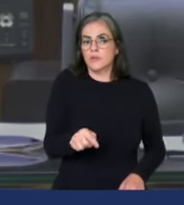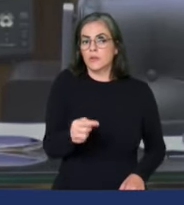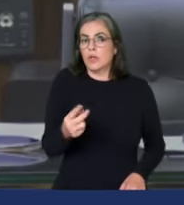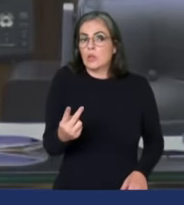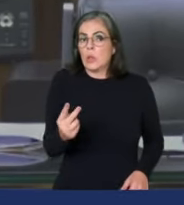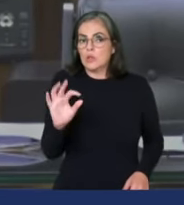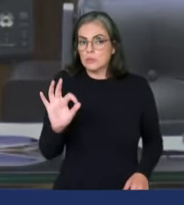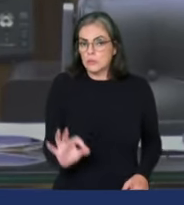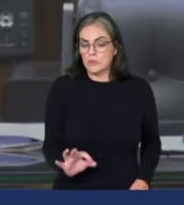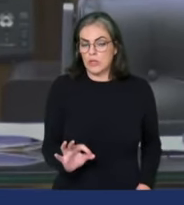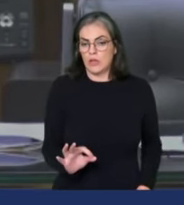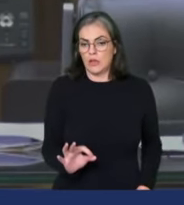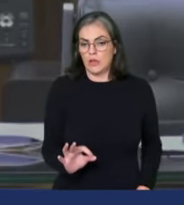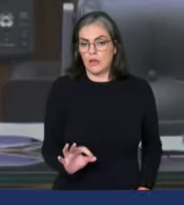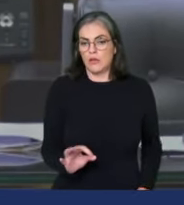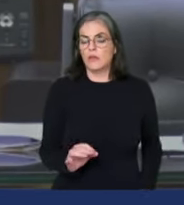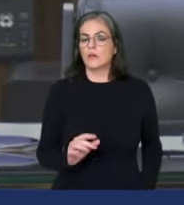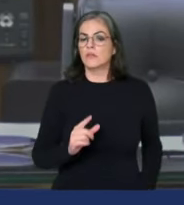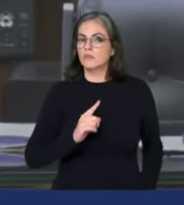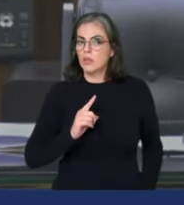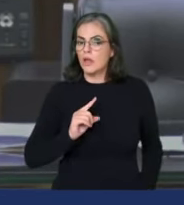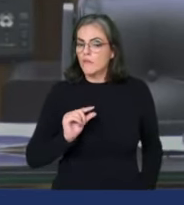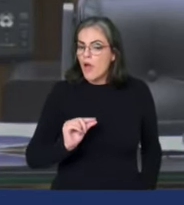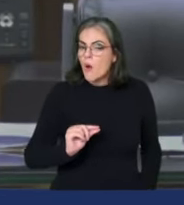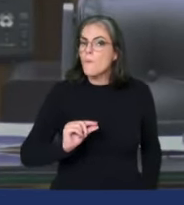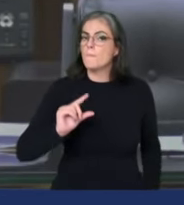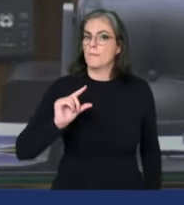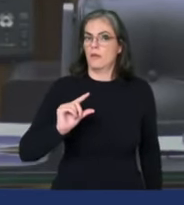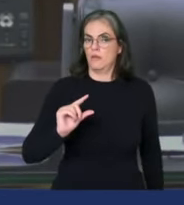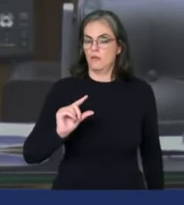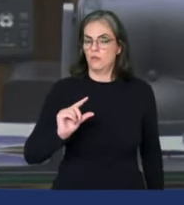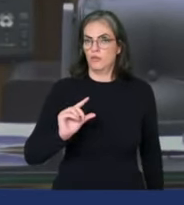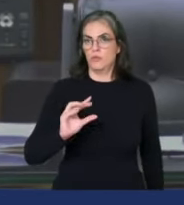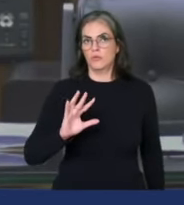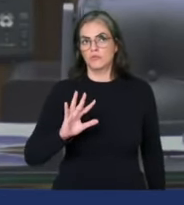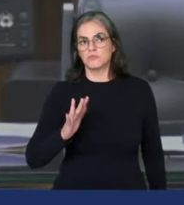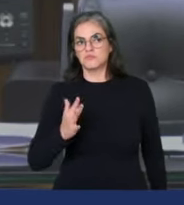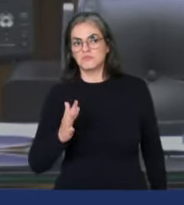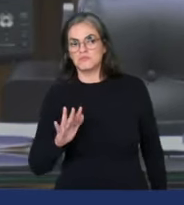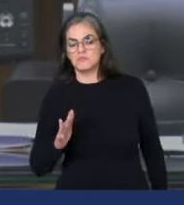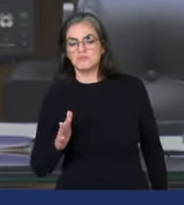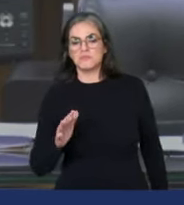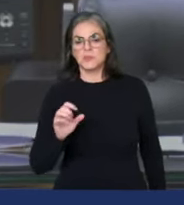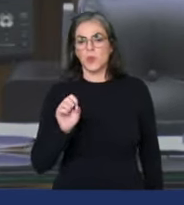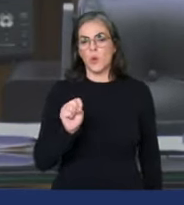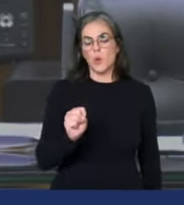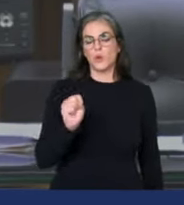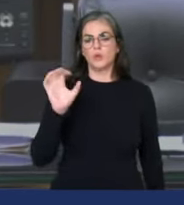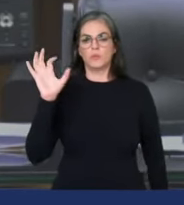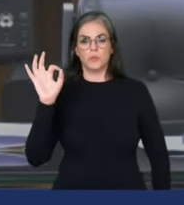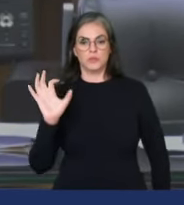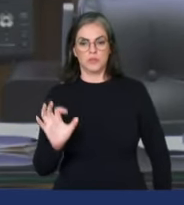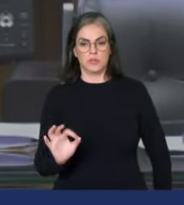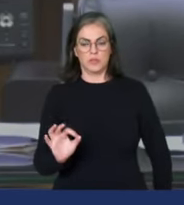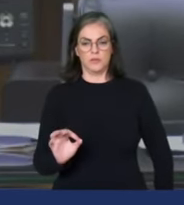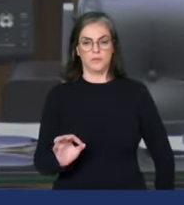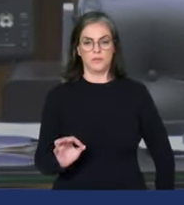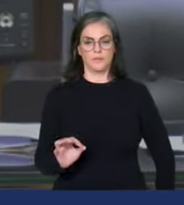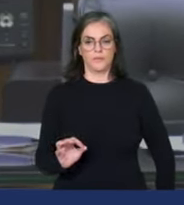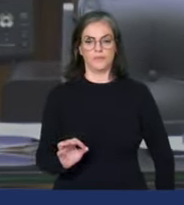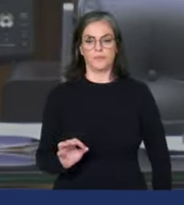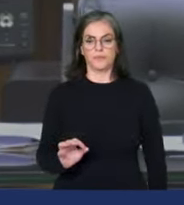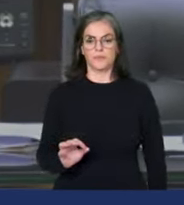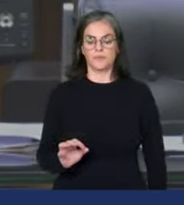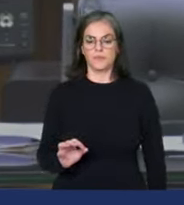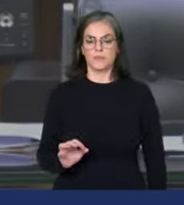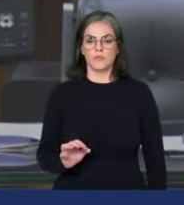63,2%. Houve uma evolução aí na ordem de cerca de 8% do crescimento do controle